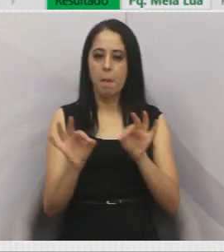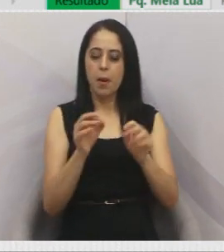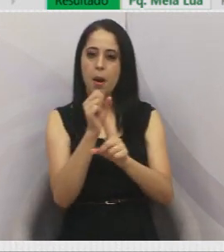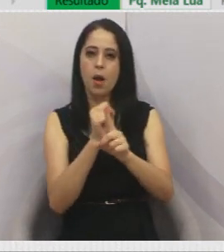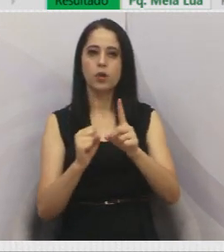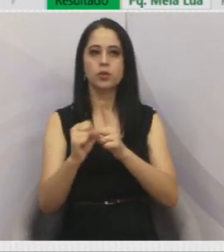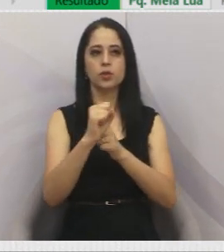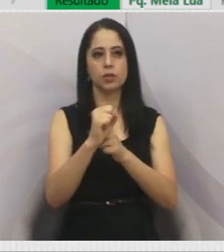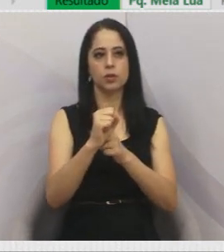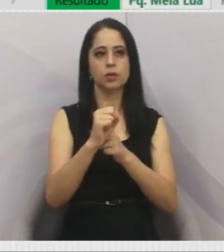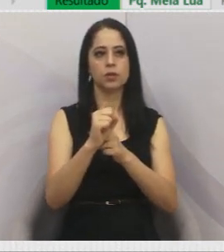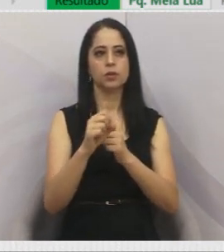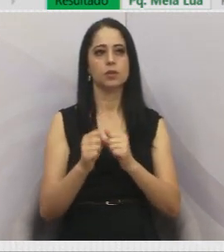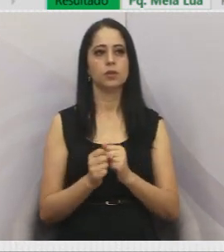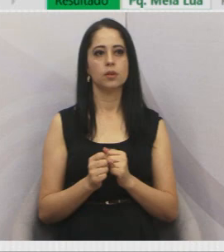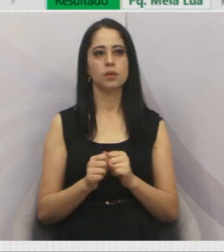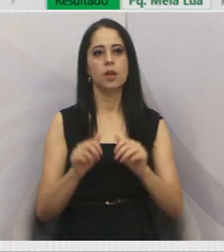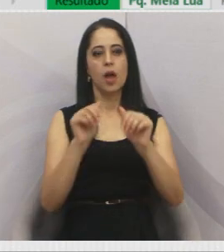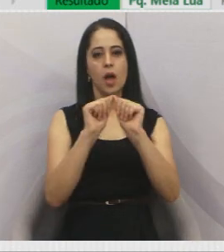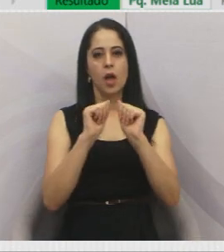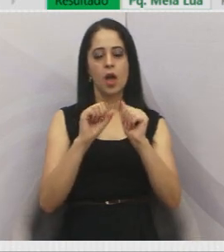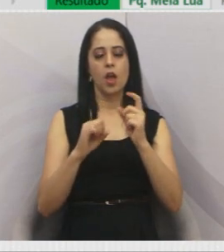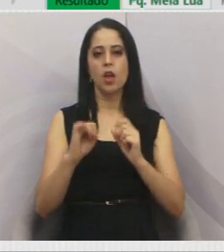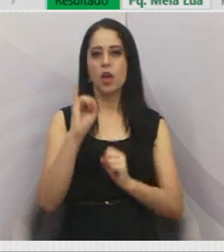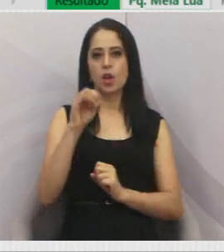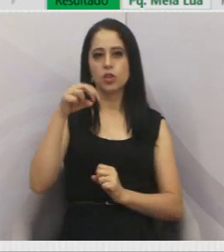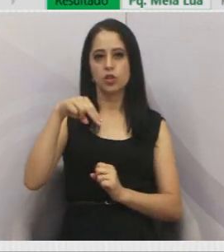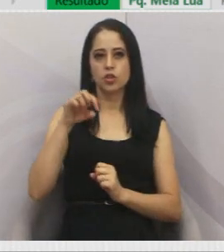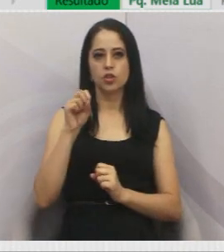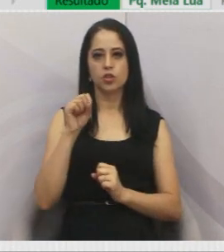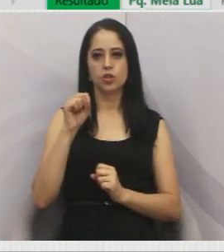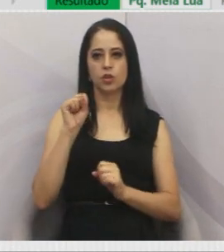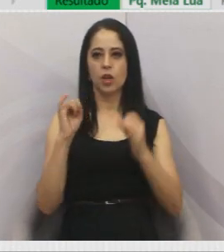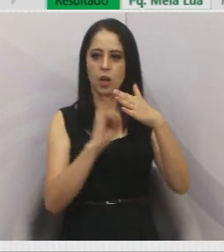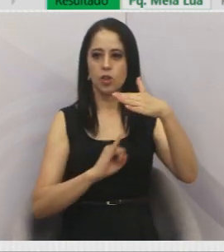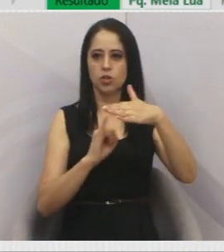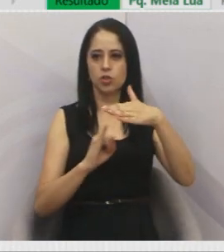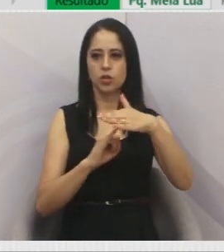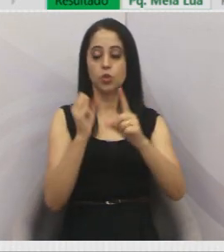voto para a SUINAM, Instituto Socioambiental. Perfeito?